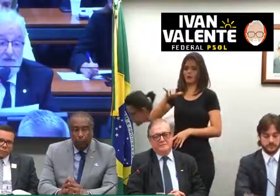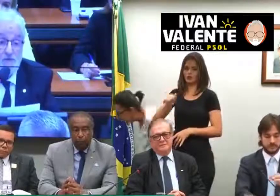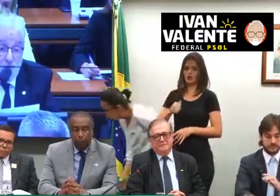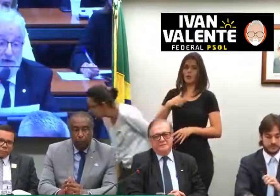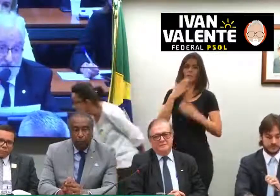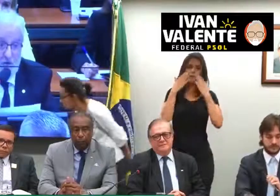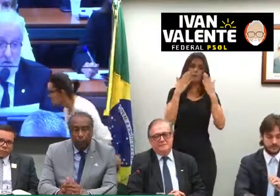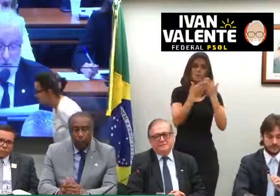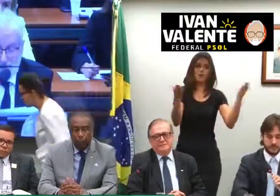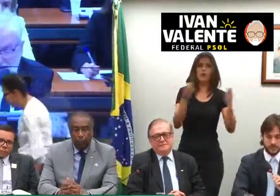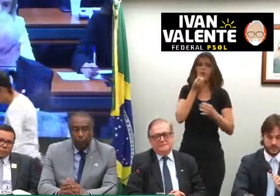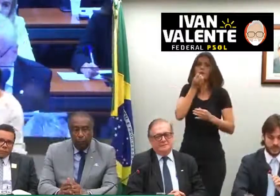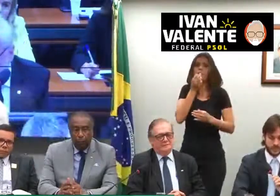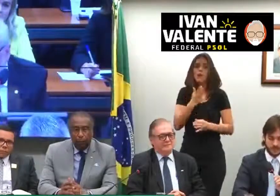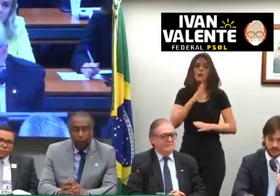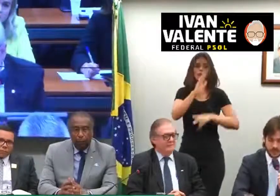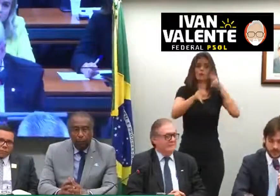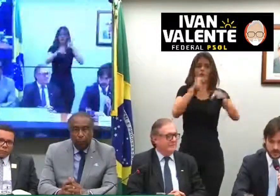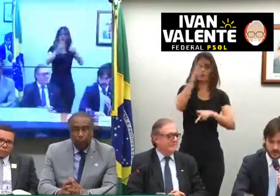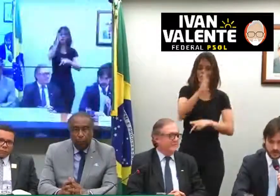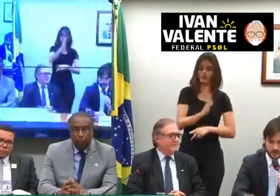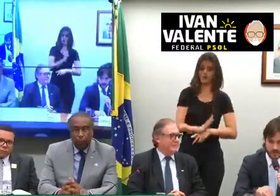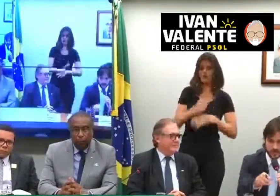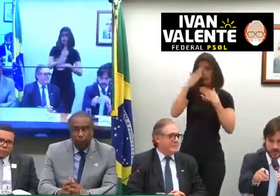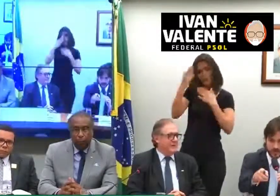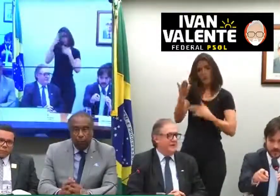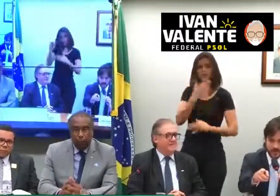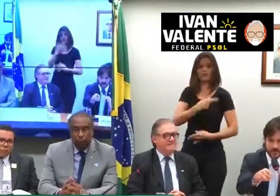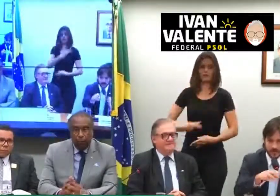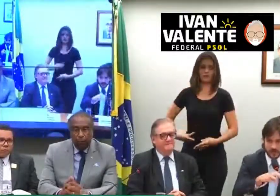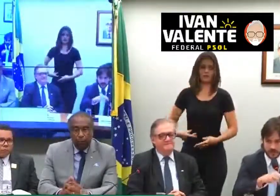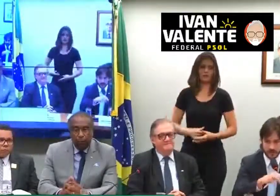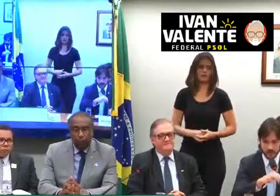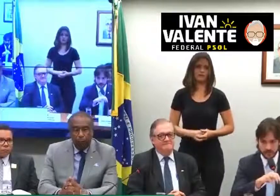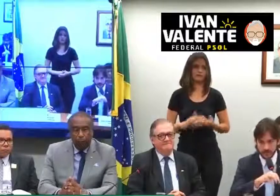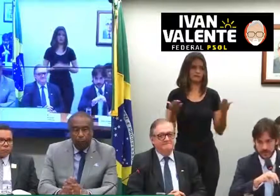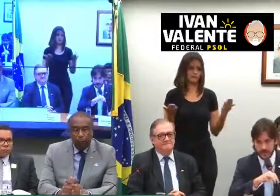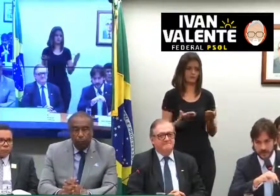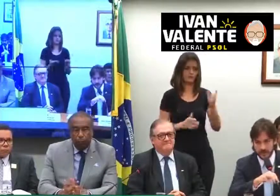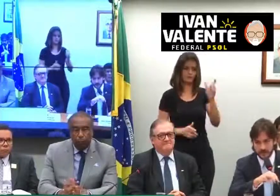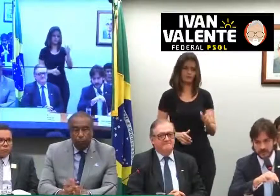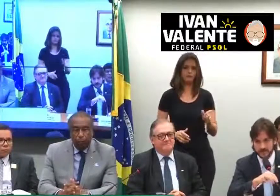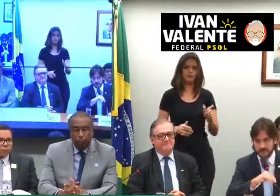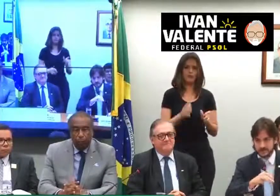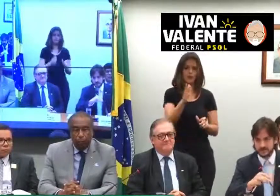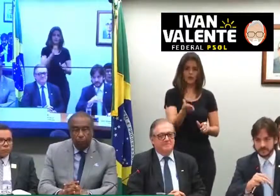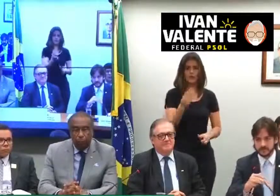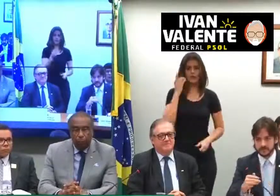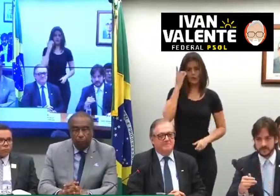bem do Brasil. Obrigado, presidente. Passa a palavra ao deputado Otone de Paula.